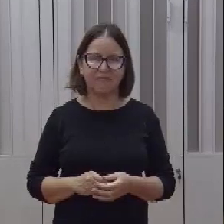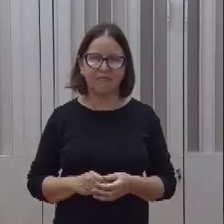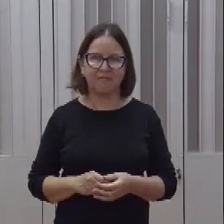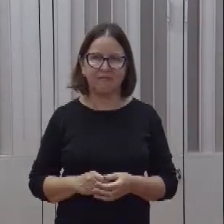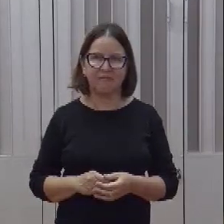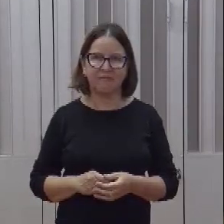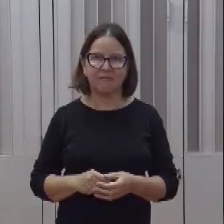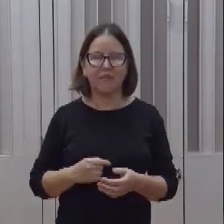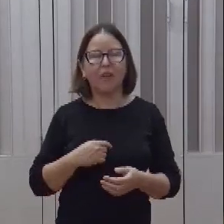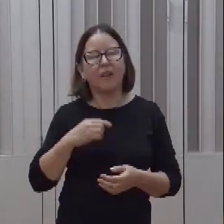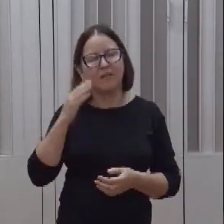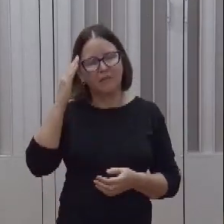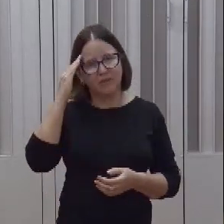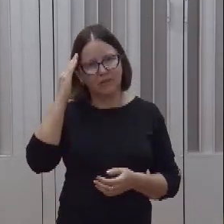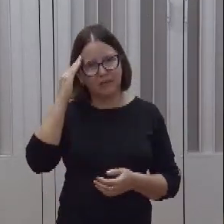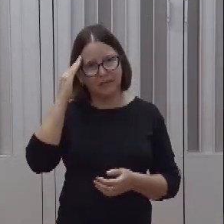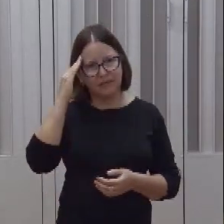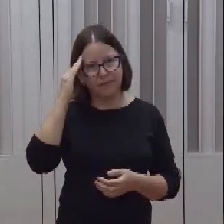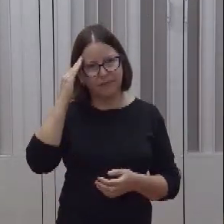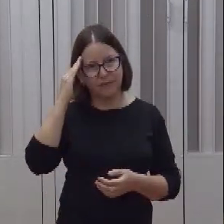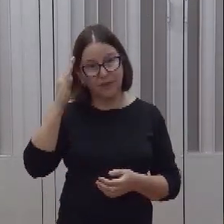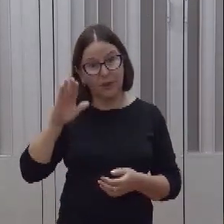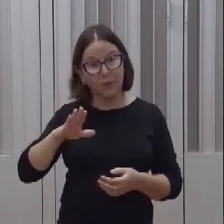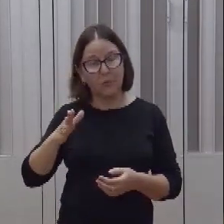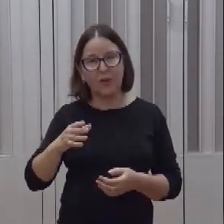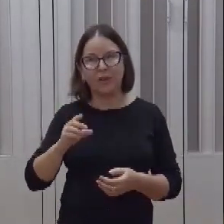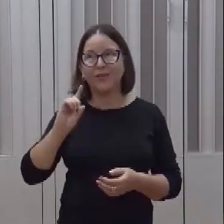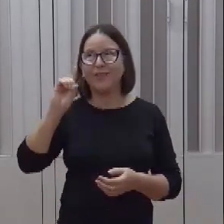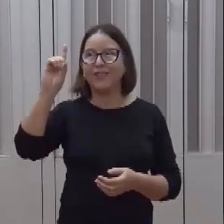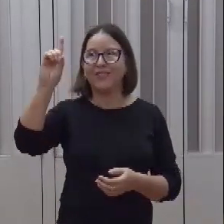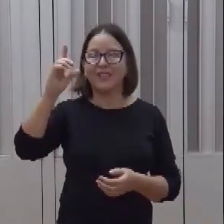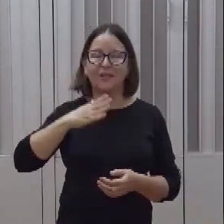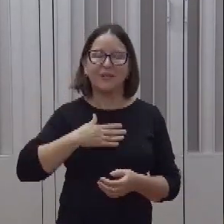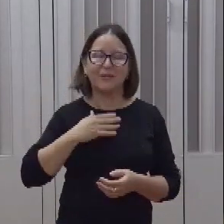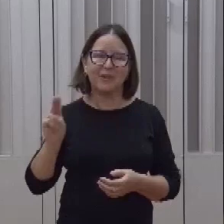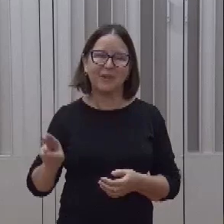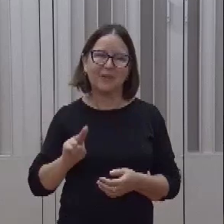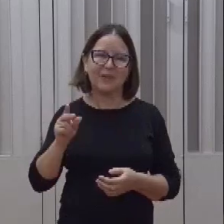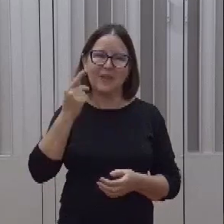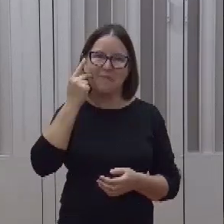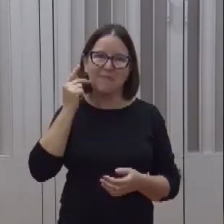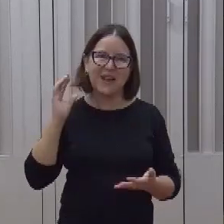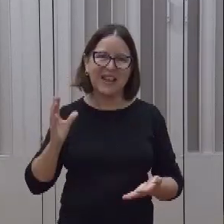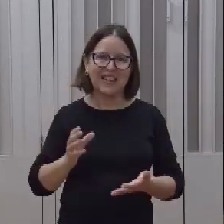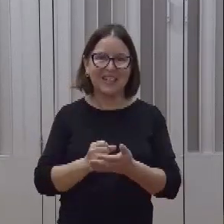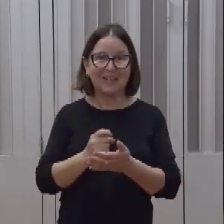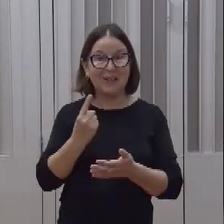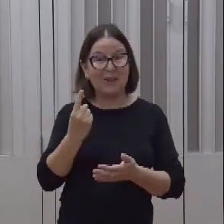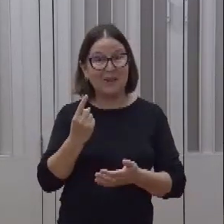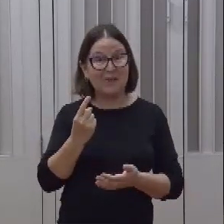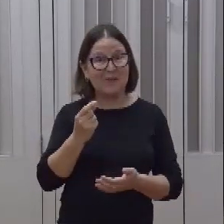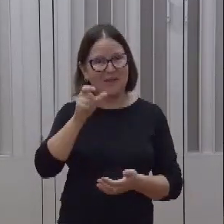Eu sei que quando Deus me usa para a salvação de uma vida,